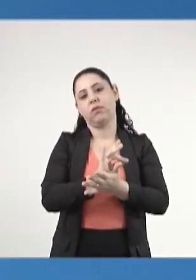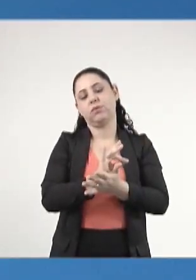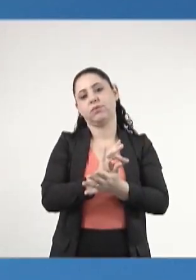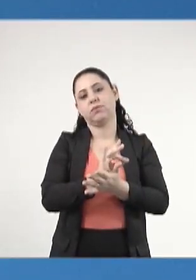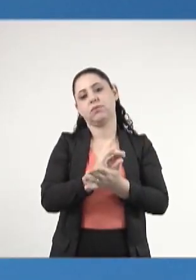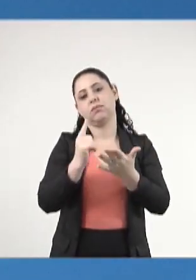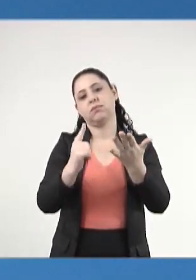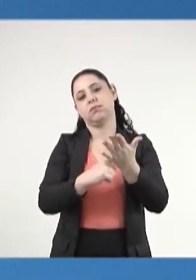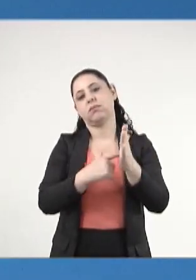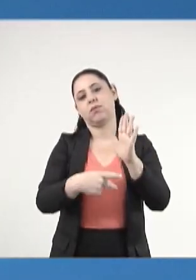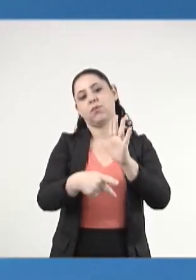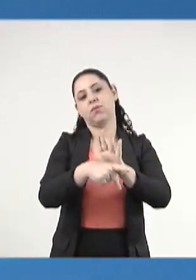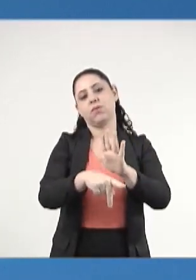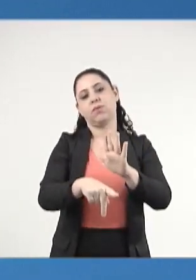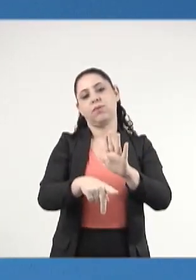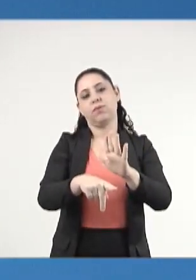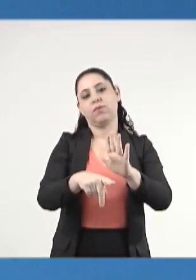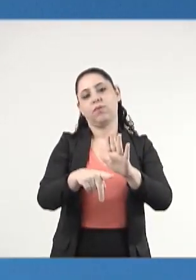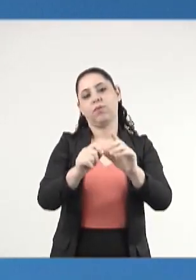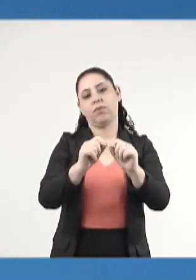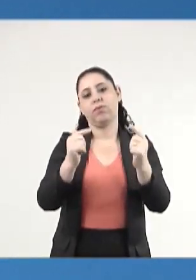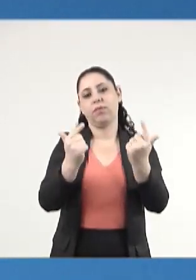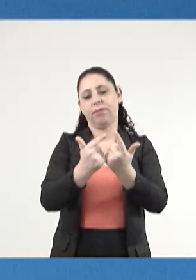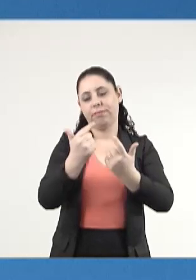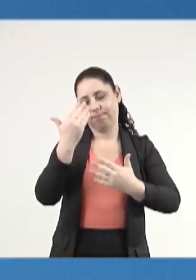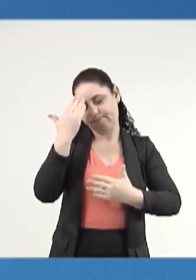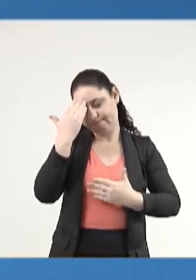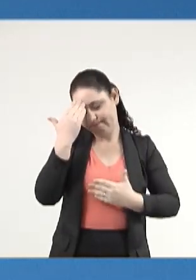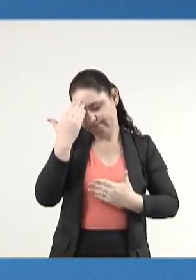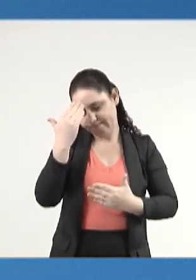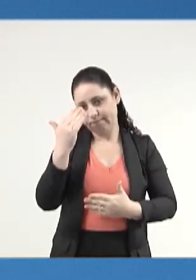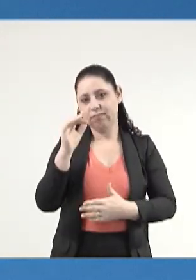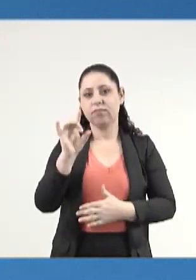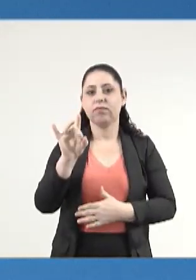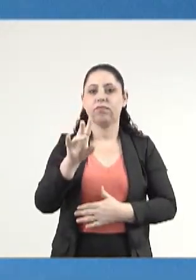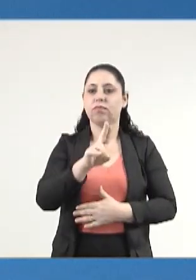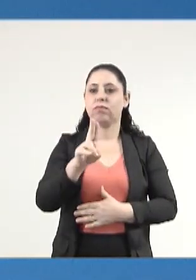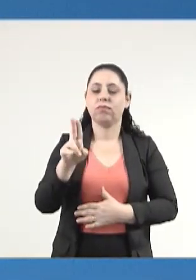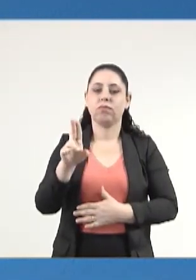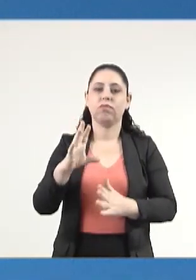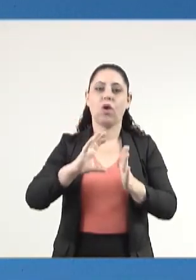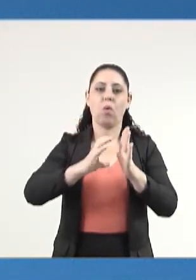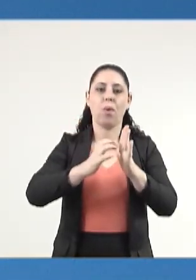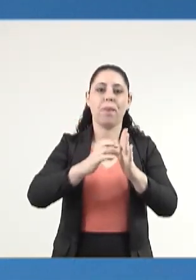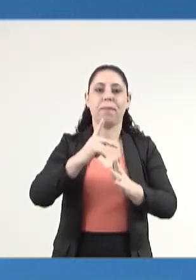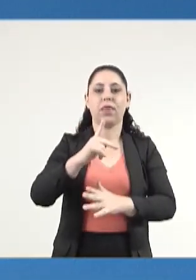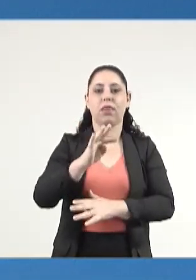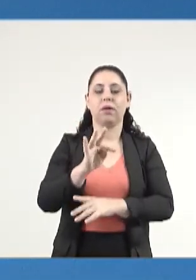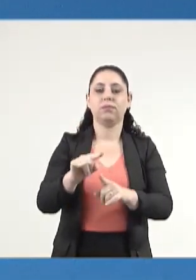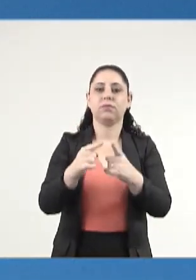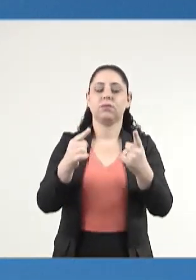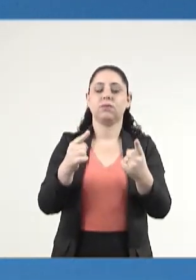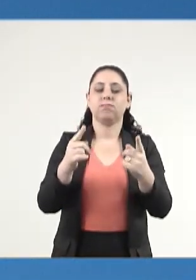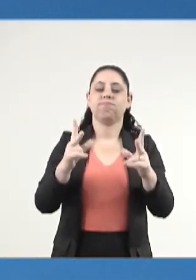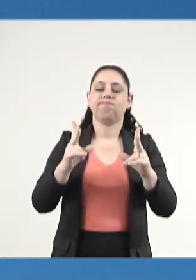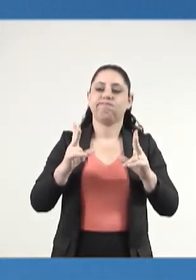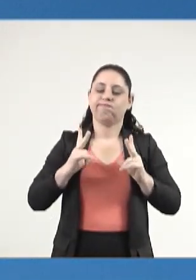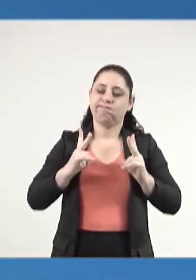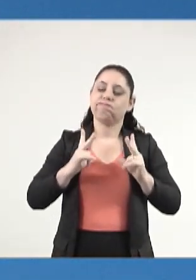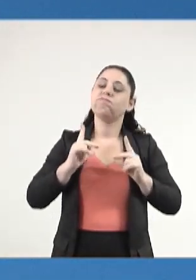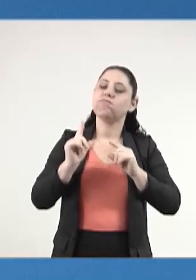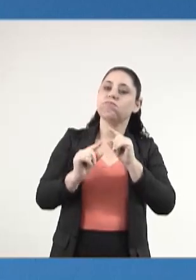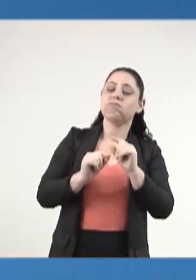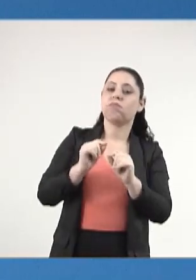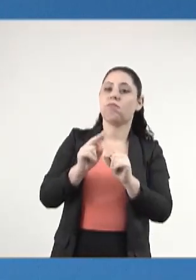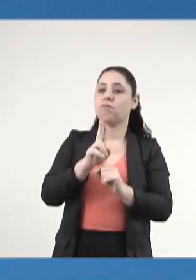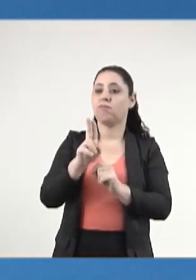da casa, a gratidão, não só em nome da bancada do PT, mas particularmente também em